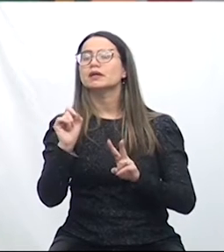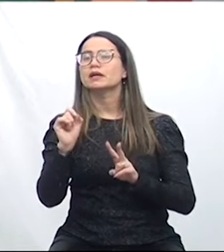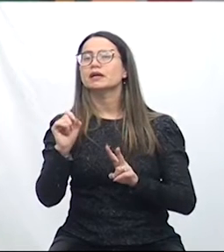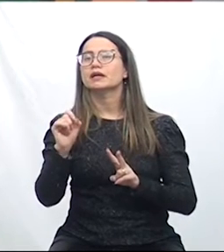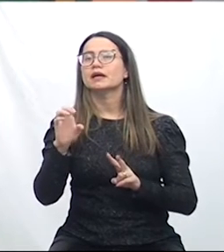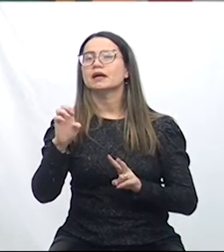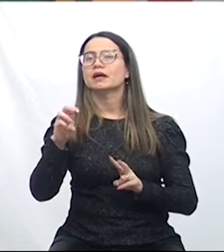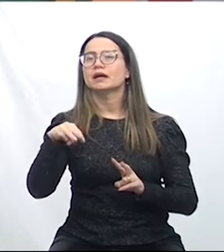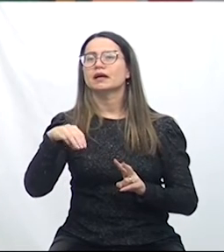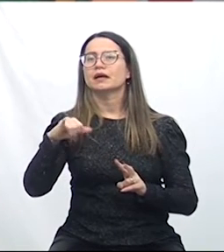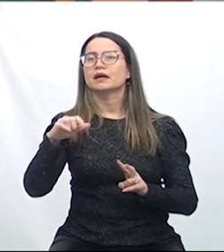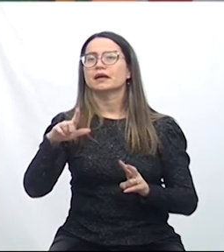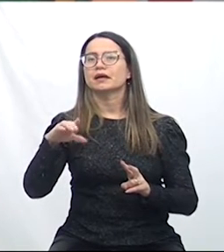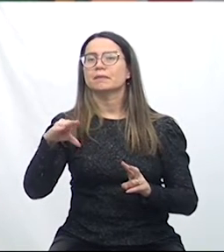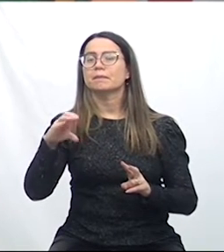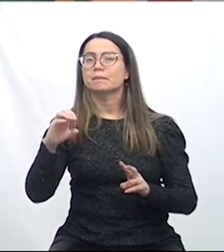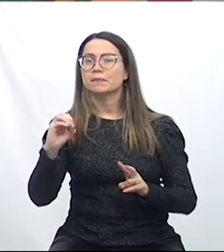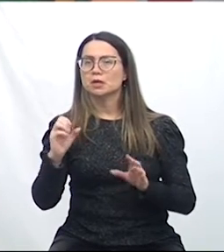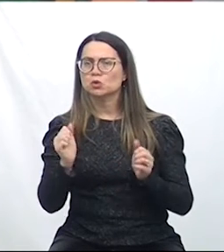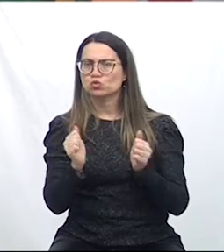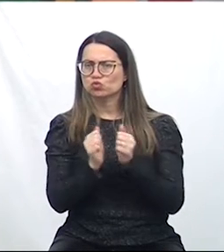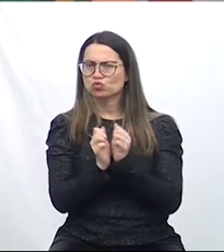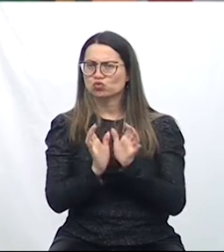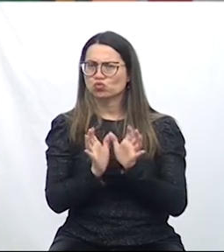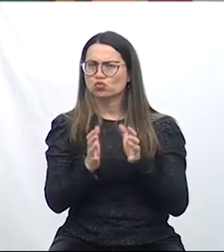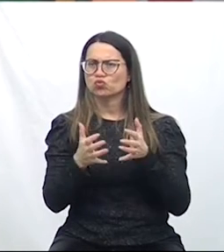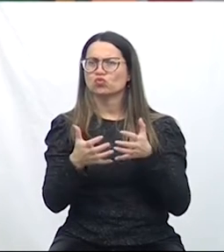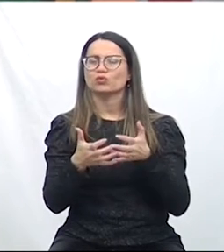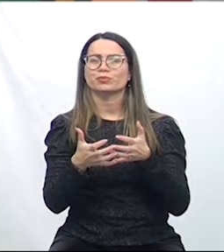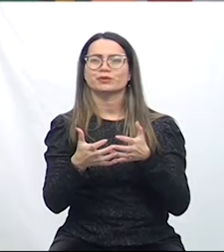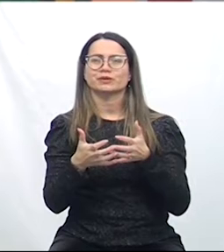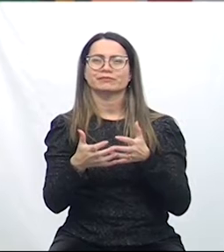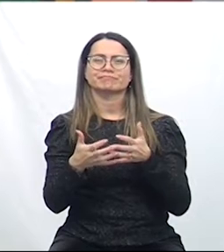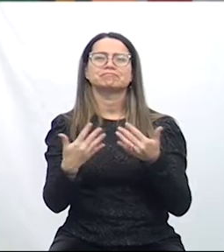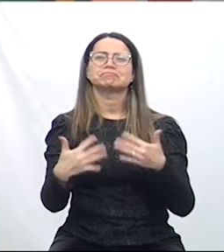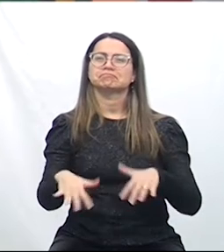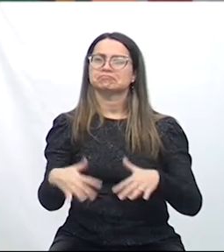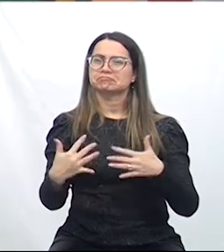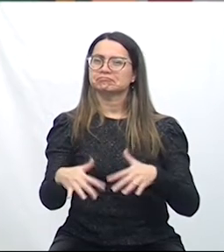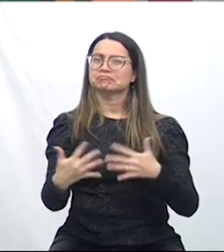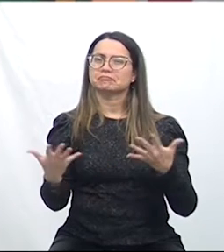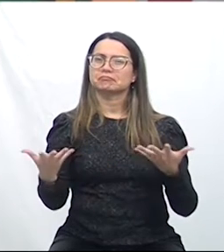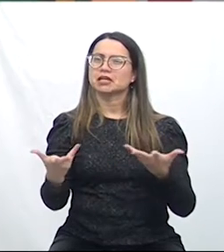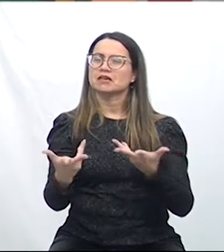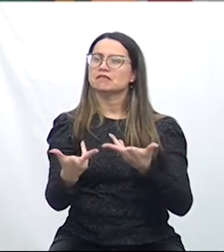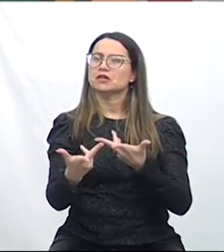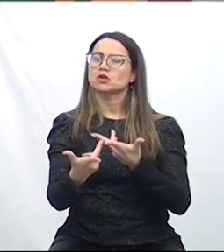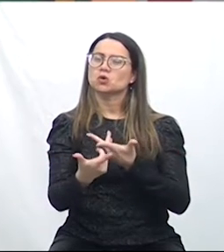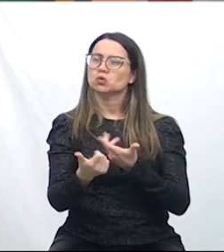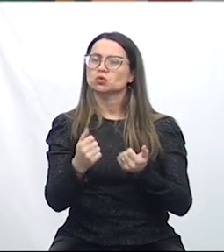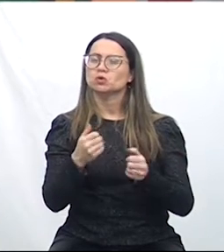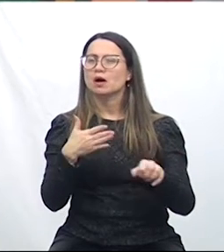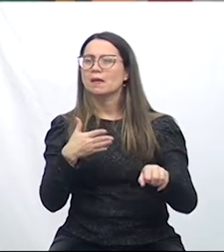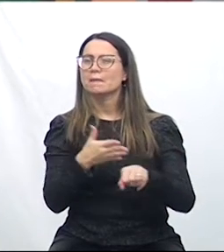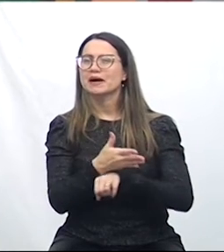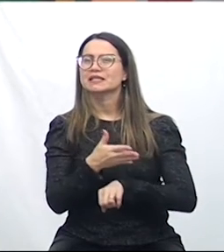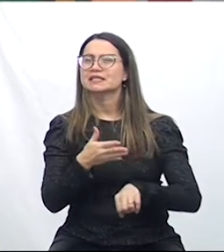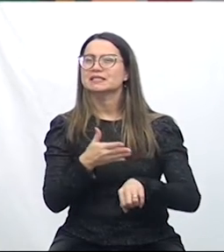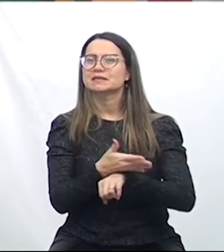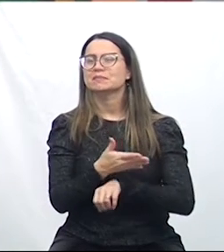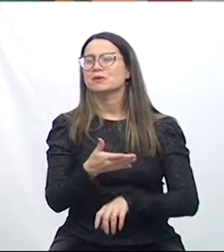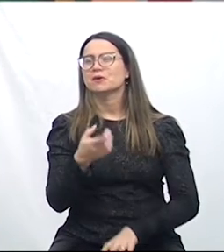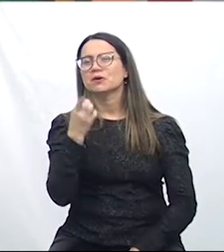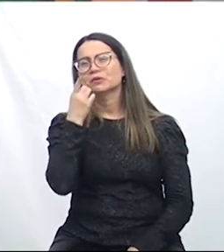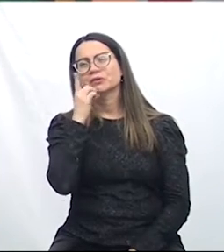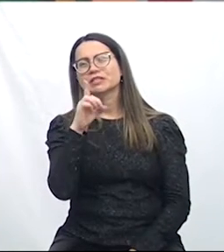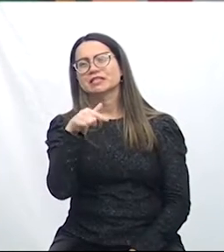com a sua equipe, que brilhantemente contribuiu para o nosso ato civismo, no dia